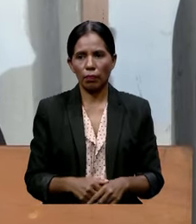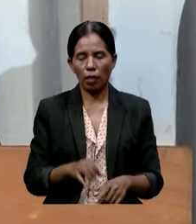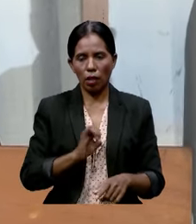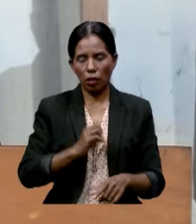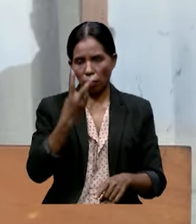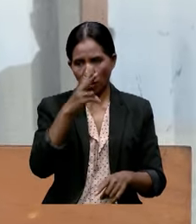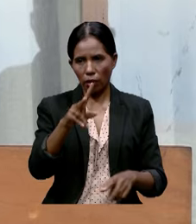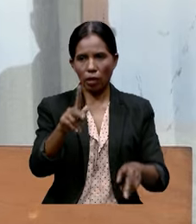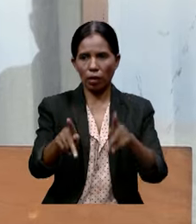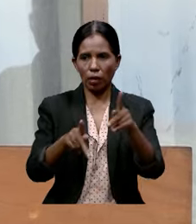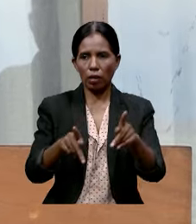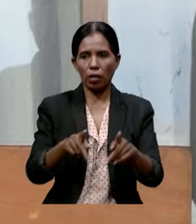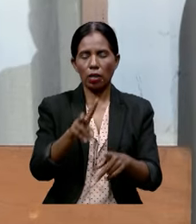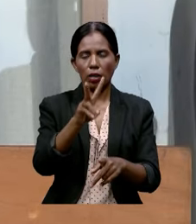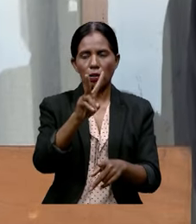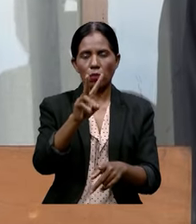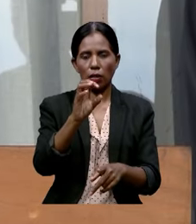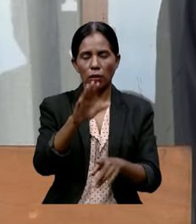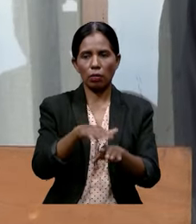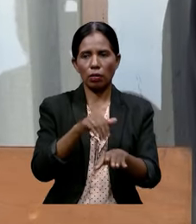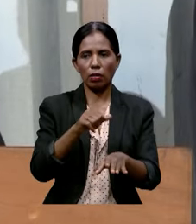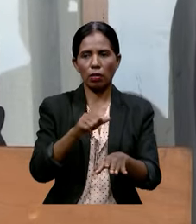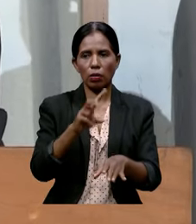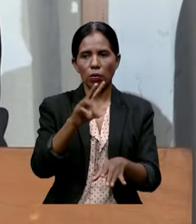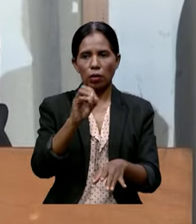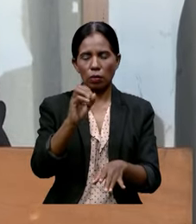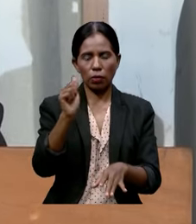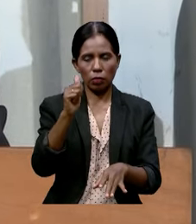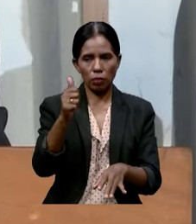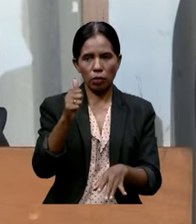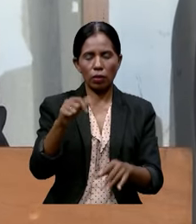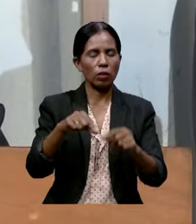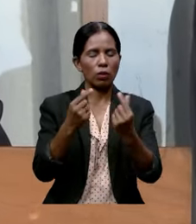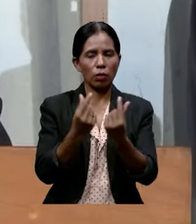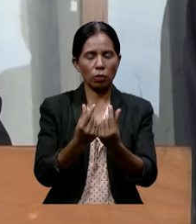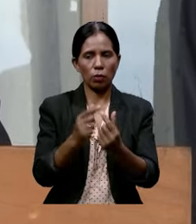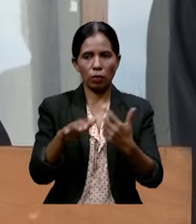serne recruta dia 2010 11 serne cara grupo serne